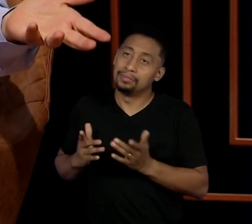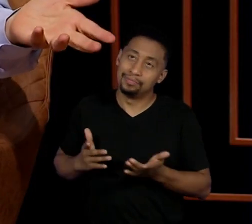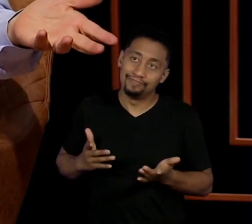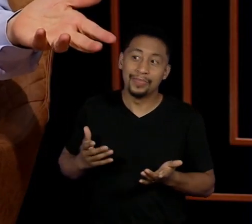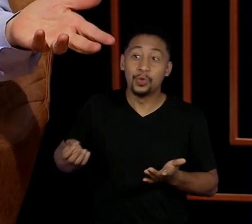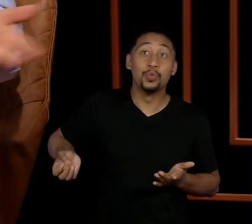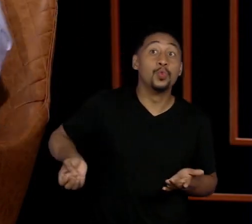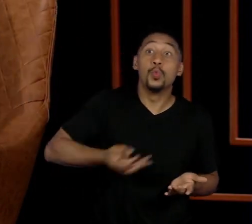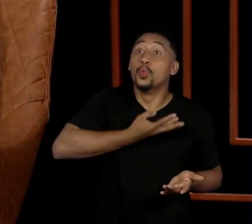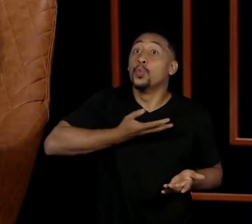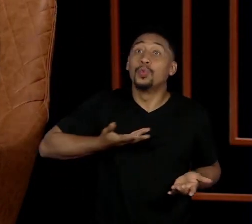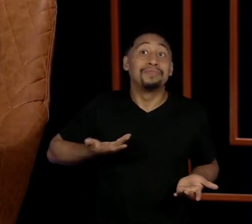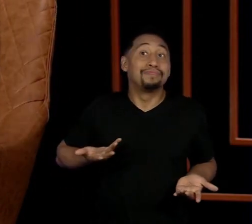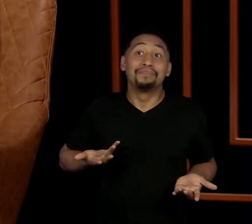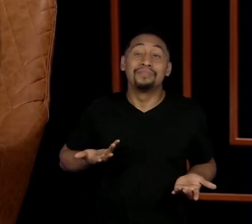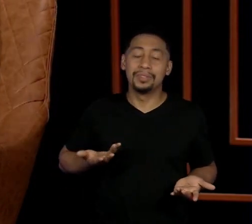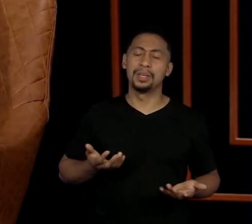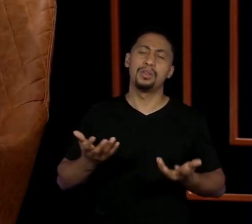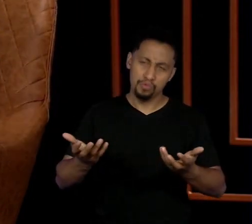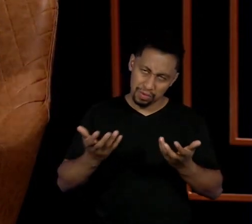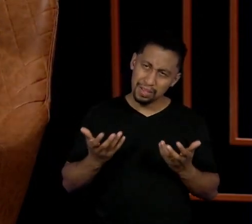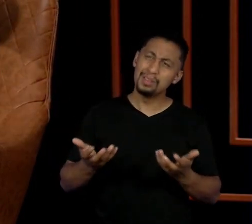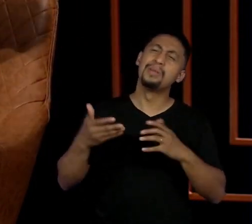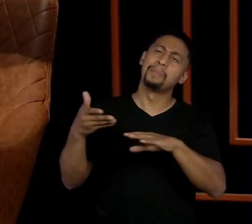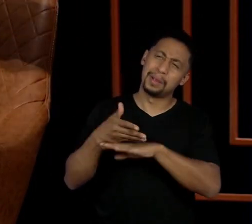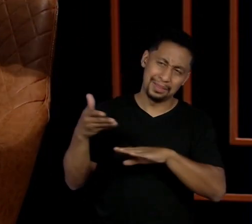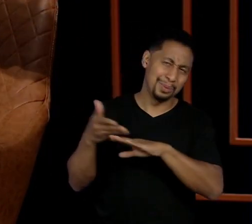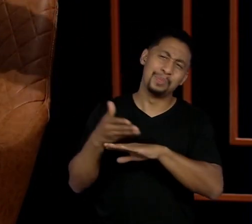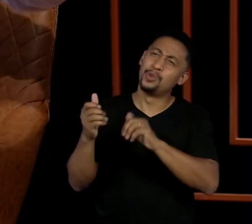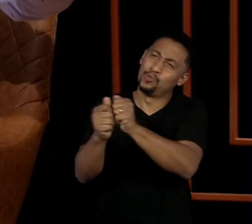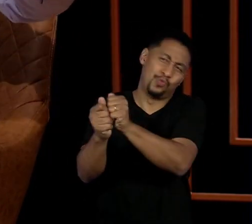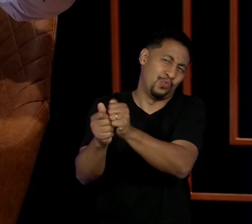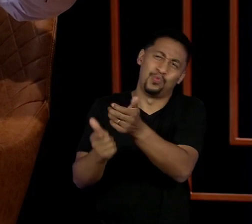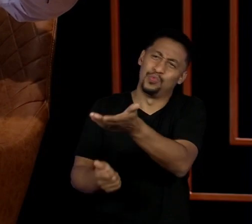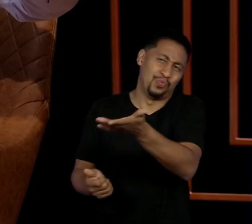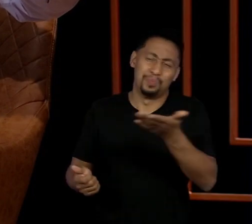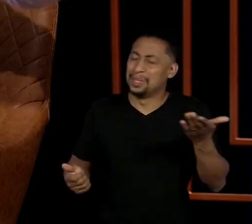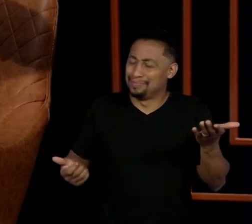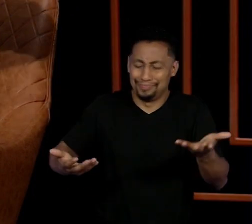um filme daqueles. Claro que queria. Eu acho o Glauber um dos grandões, assim.